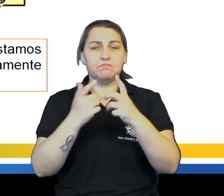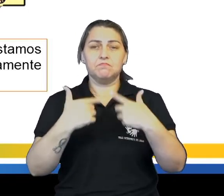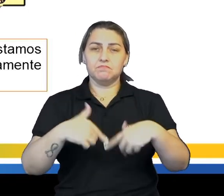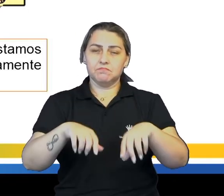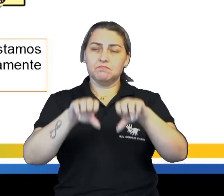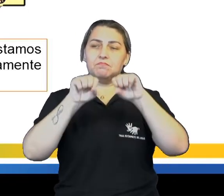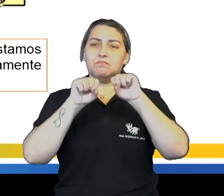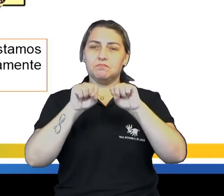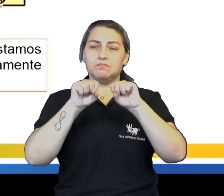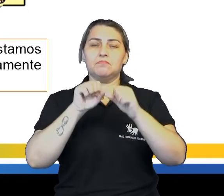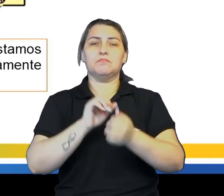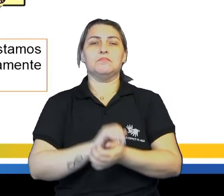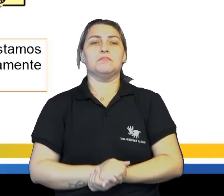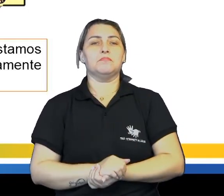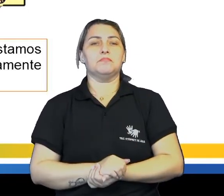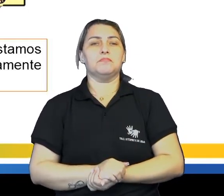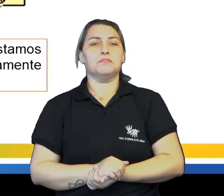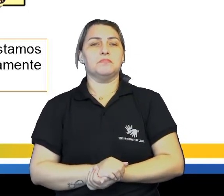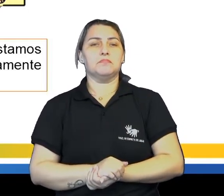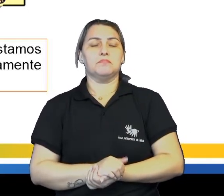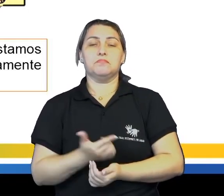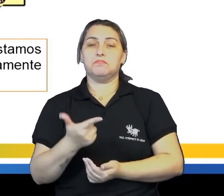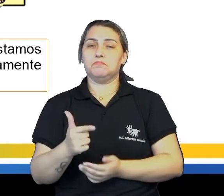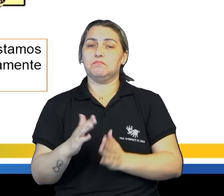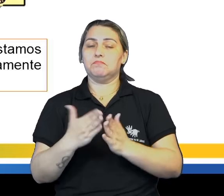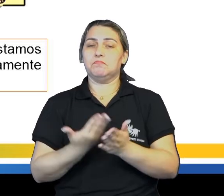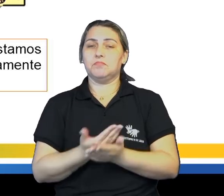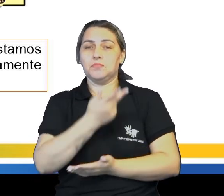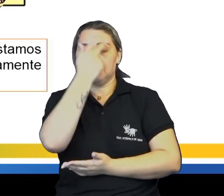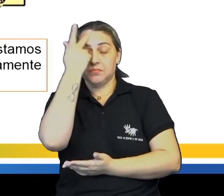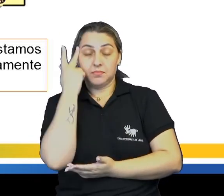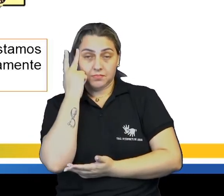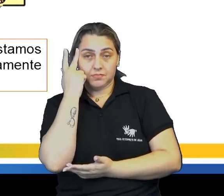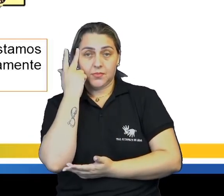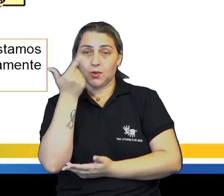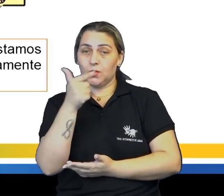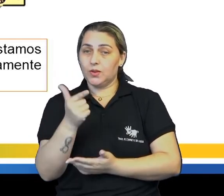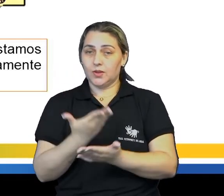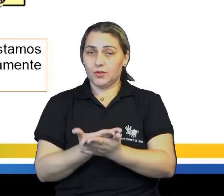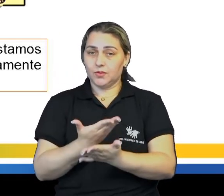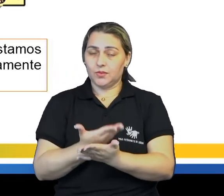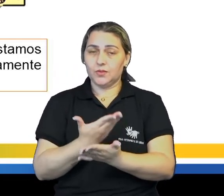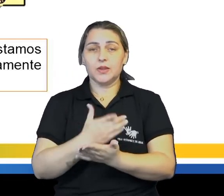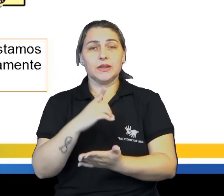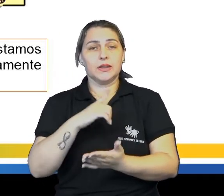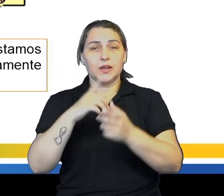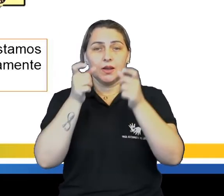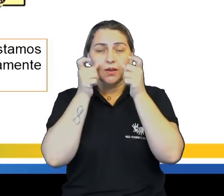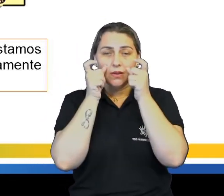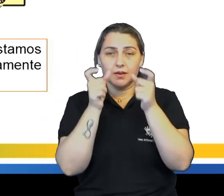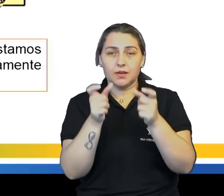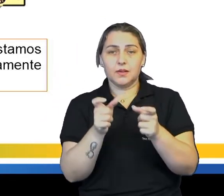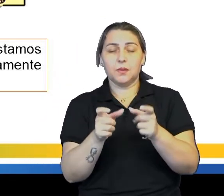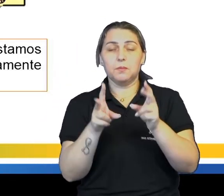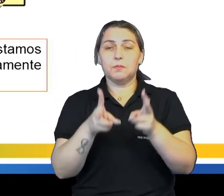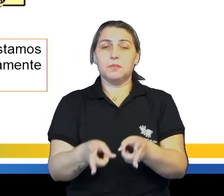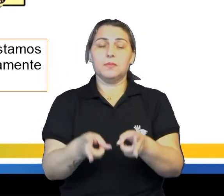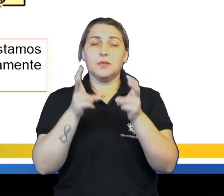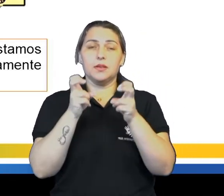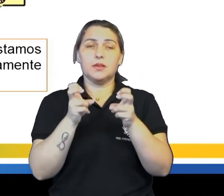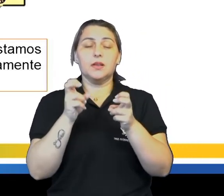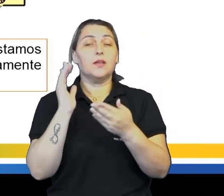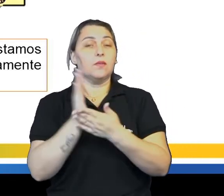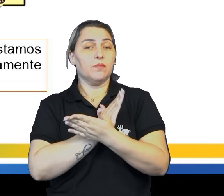linguagem é uma linguagem menos escolarizada, de uma pessoa mais caipira. E aí existe um alerta. Percebam que